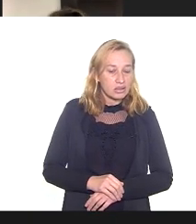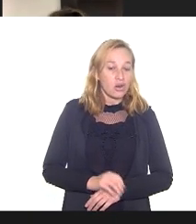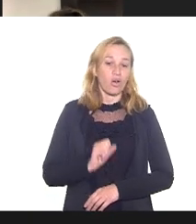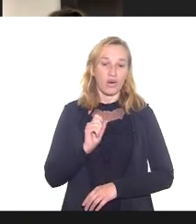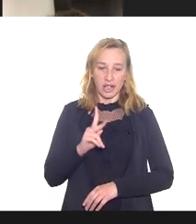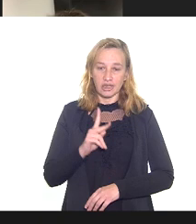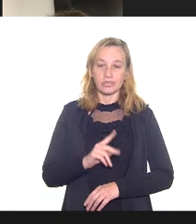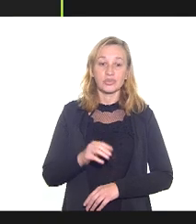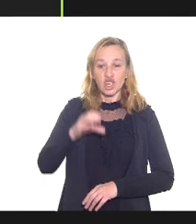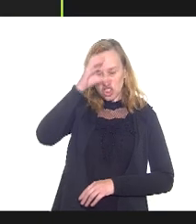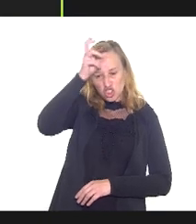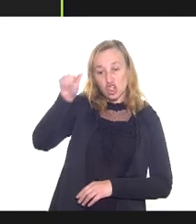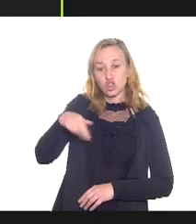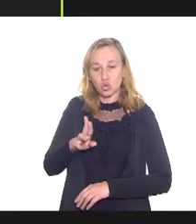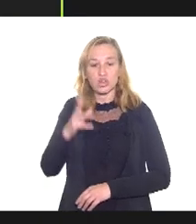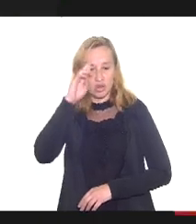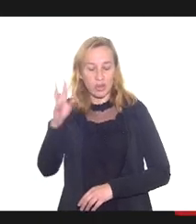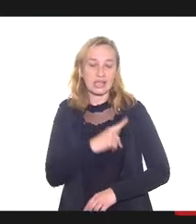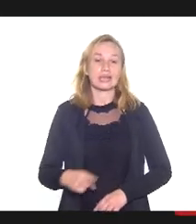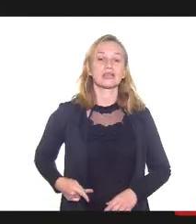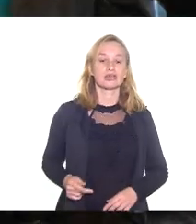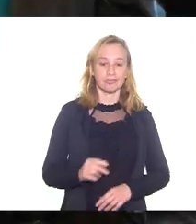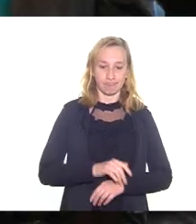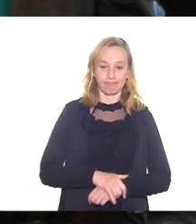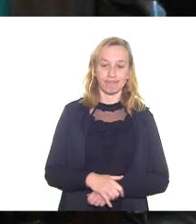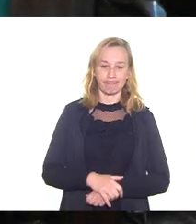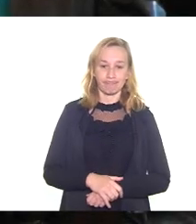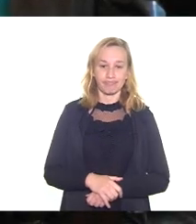Ok. Tia Ju, presidente, por gentileza. Tia Ju.